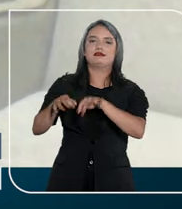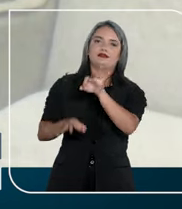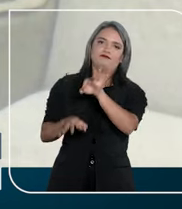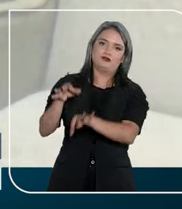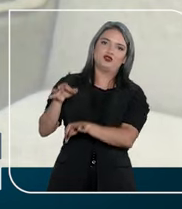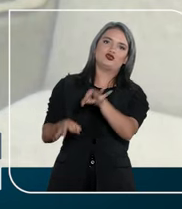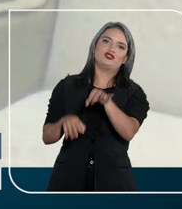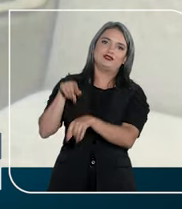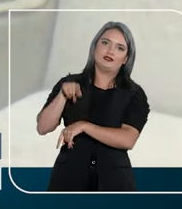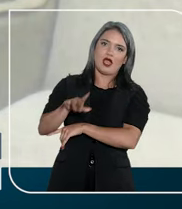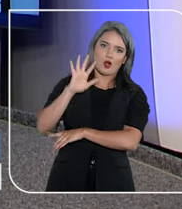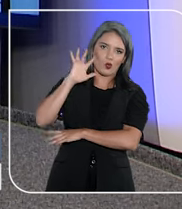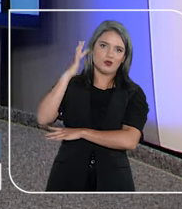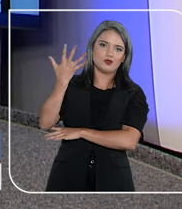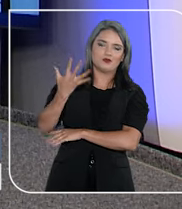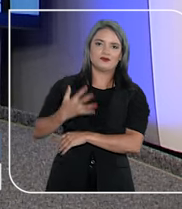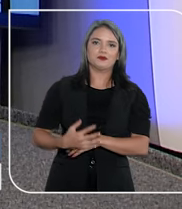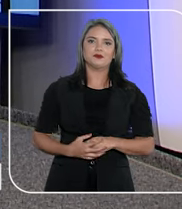reconhecido pelo Poder Judiciário.